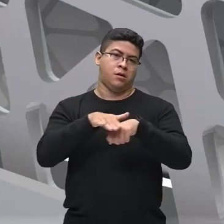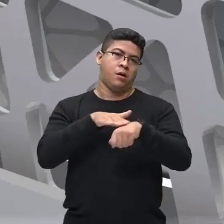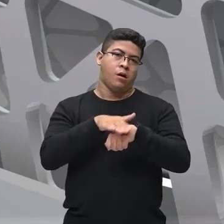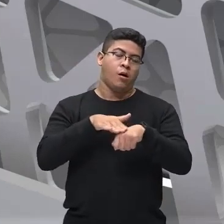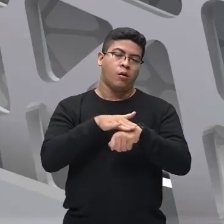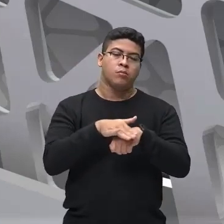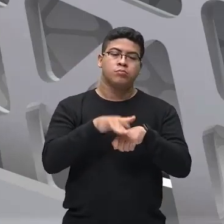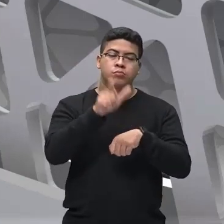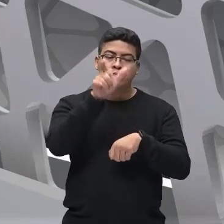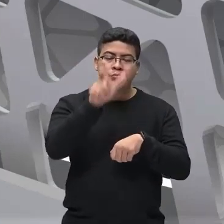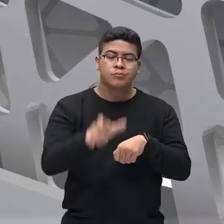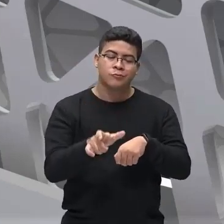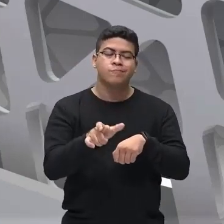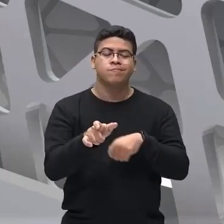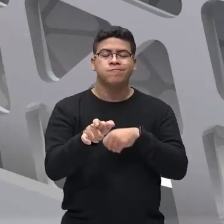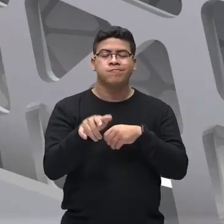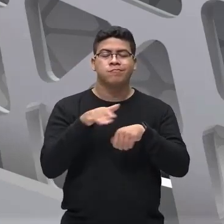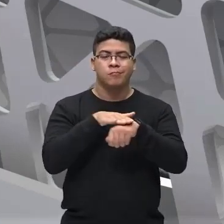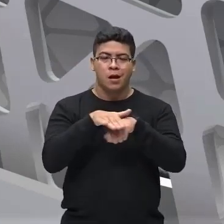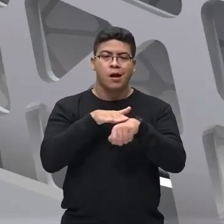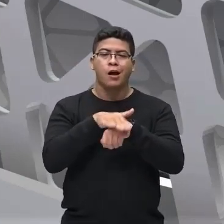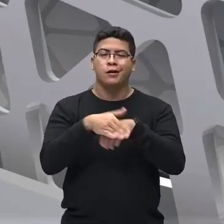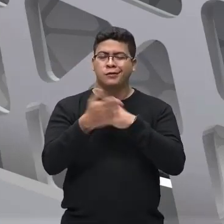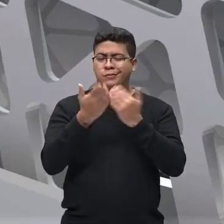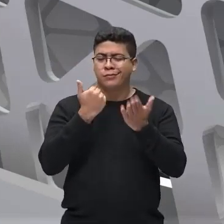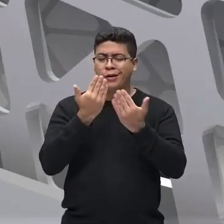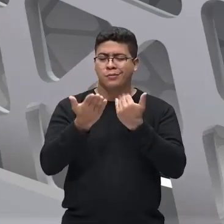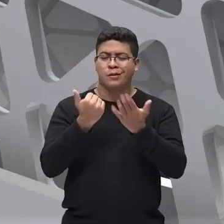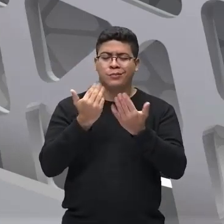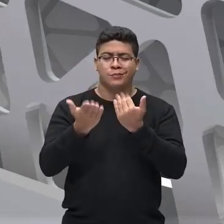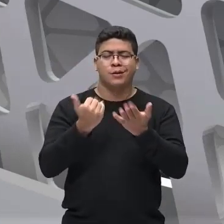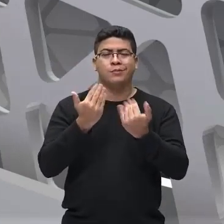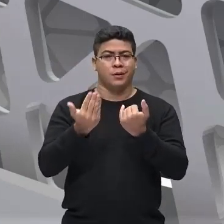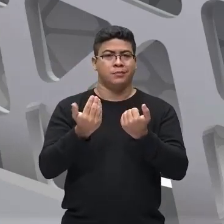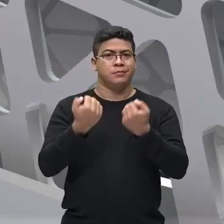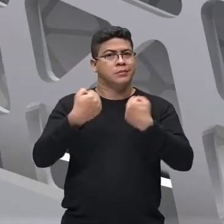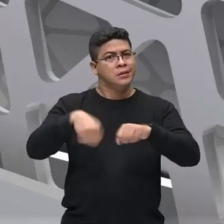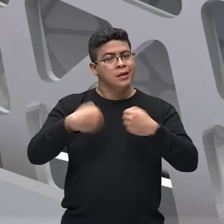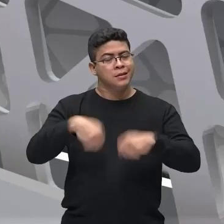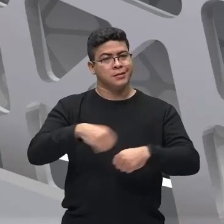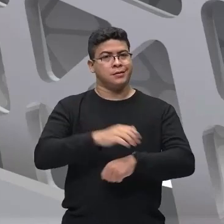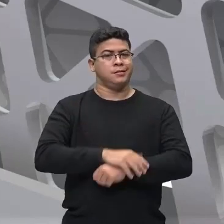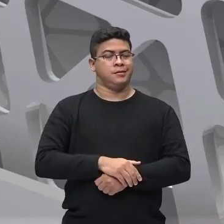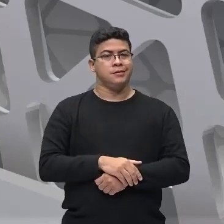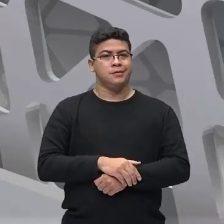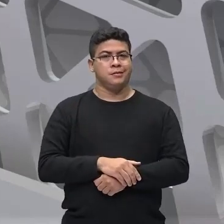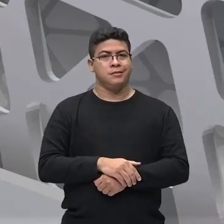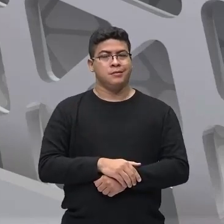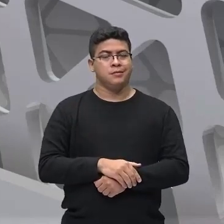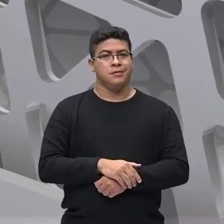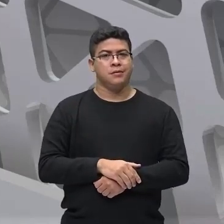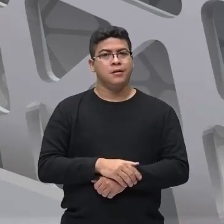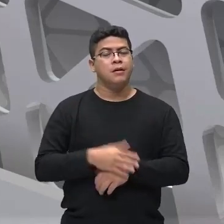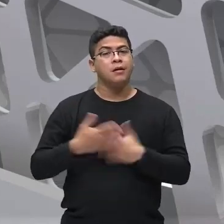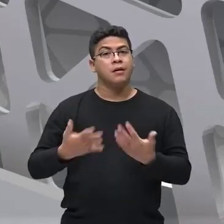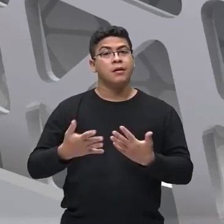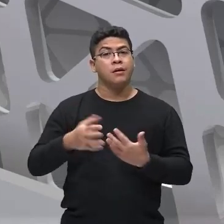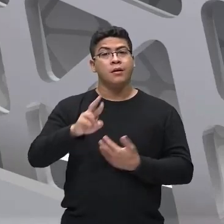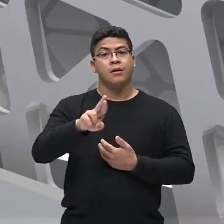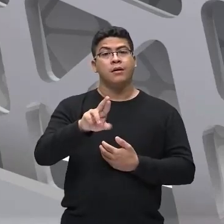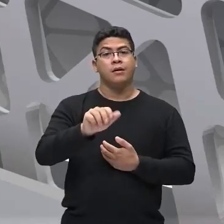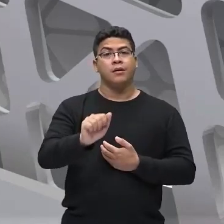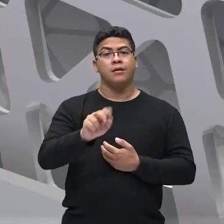que as escute. E o que acontece com Ravi Shankar? Ele percebeu isto e ele fez